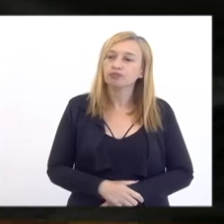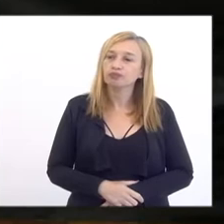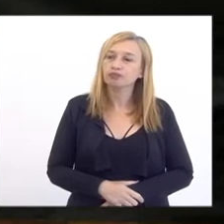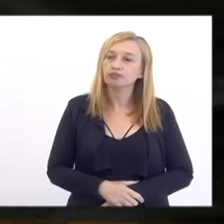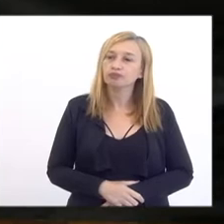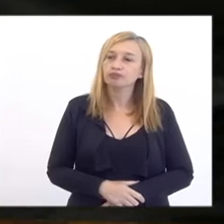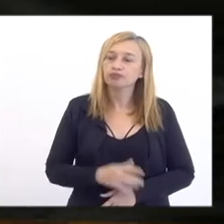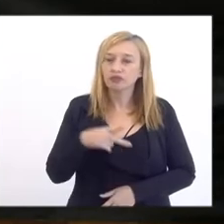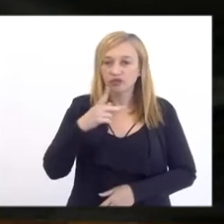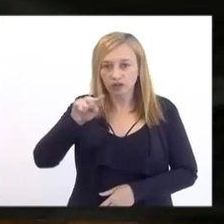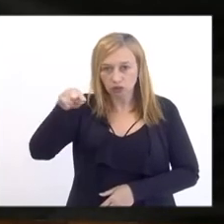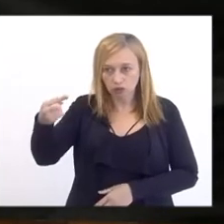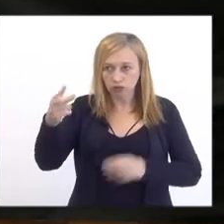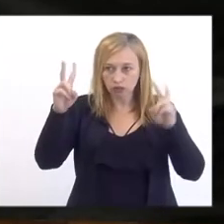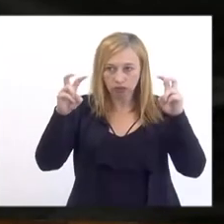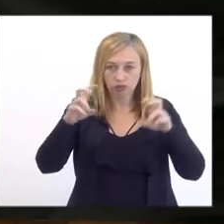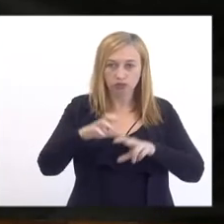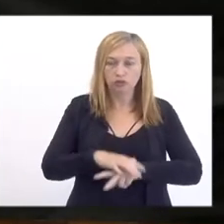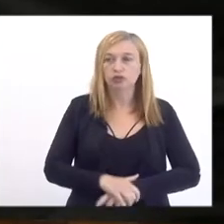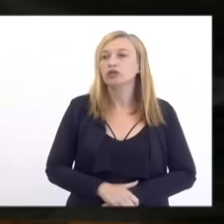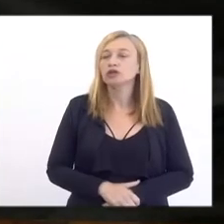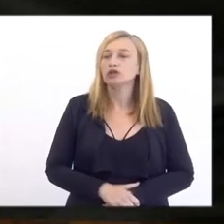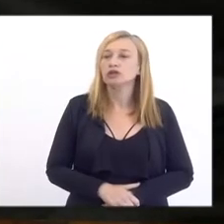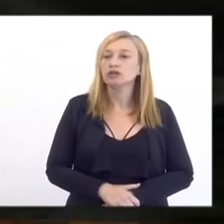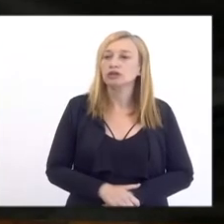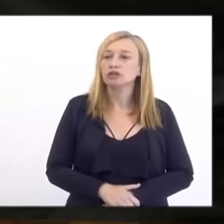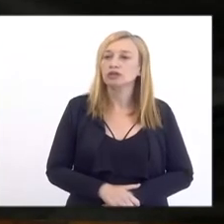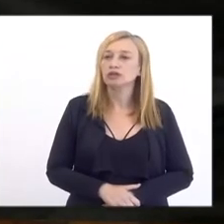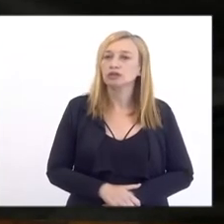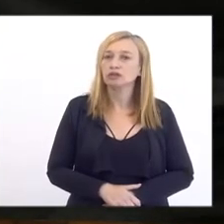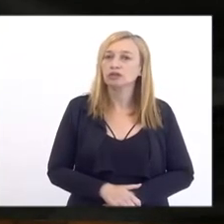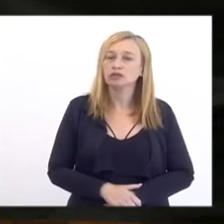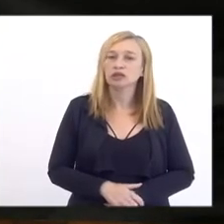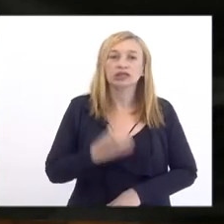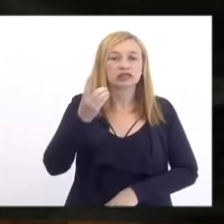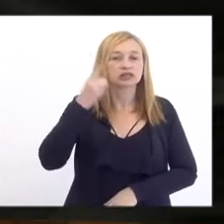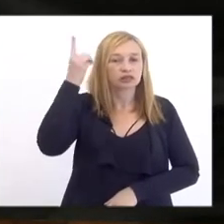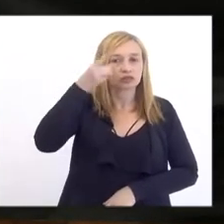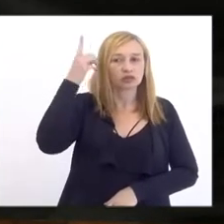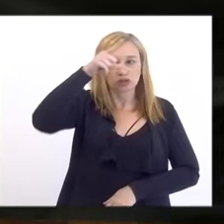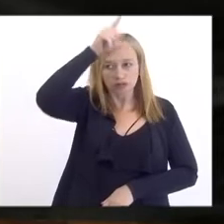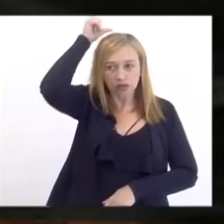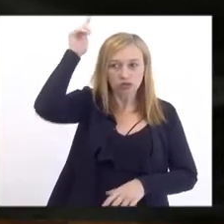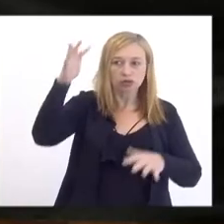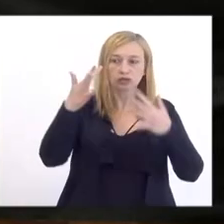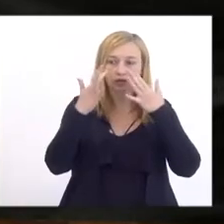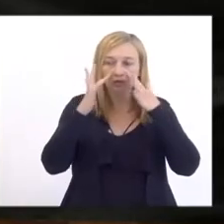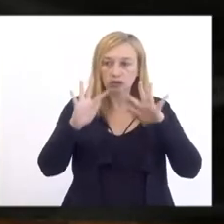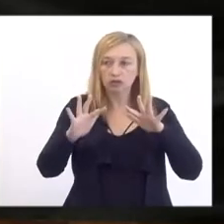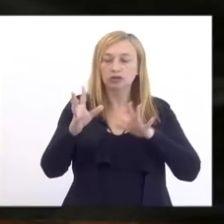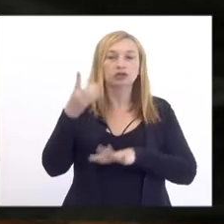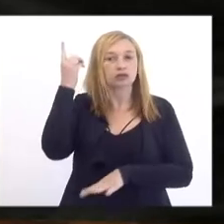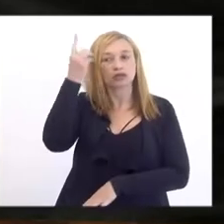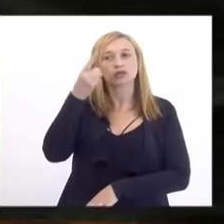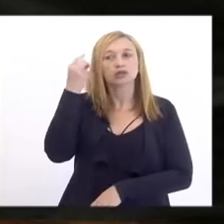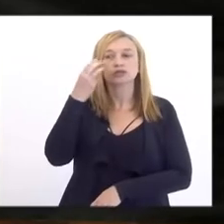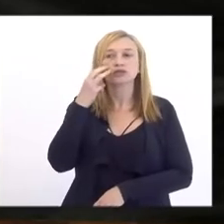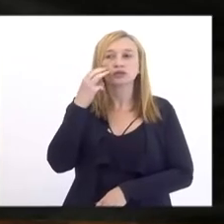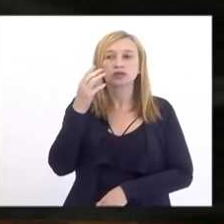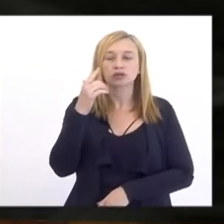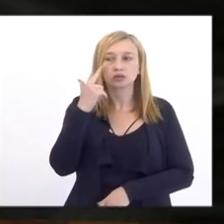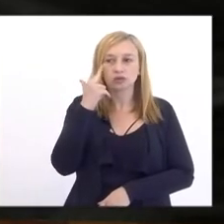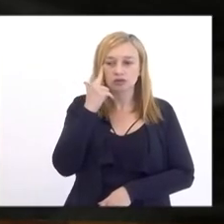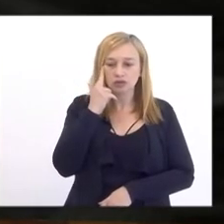Vou falar de outra coisa. A questão é, o deputado Luiz Paulo chama a atenção, e o deputado Waldeck, estou tentando